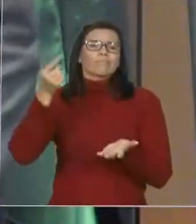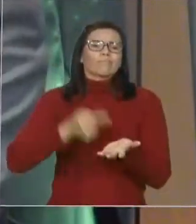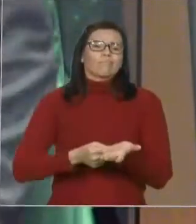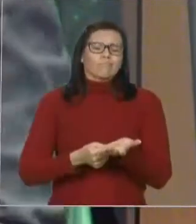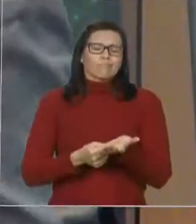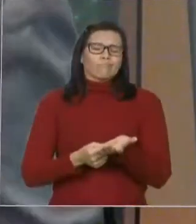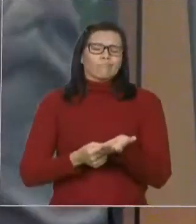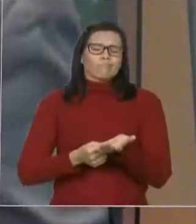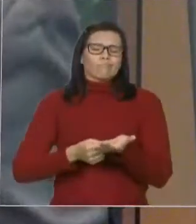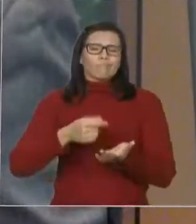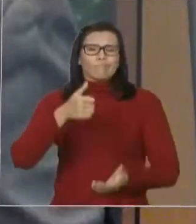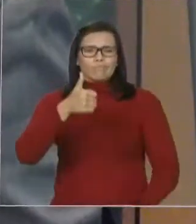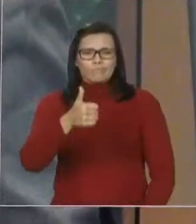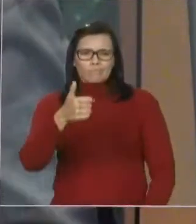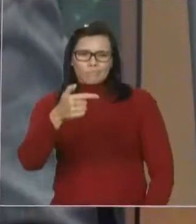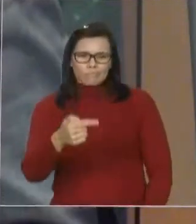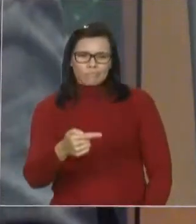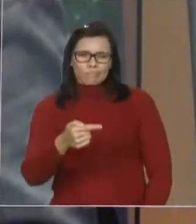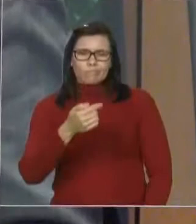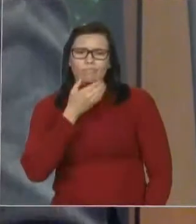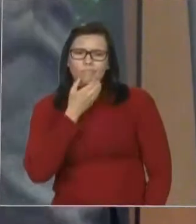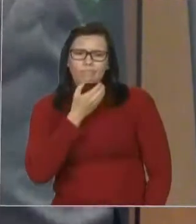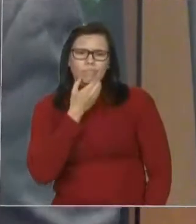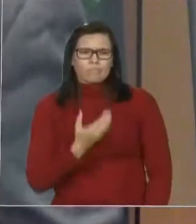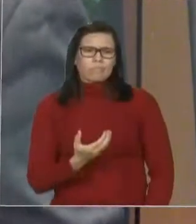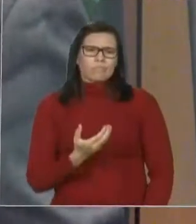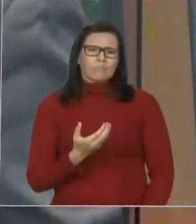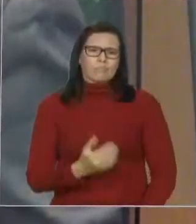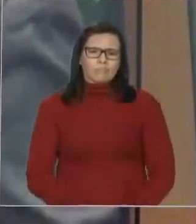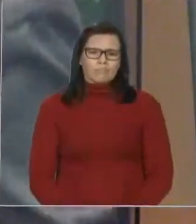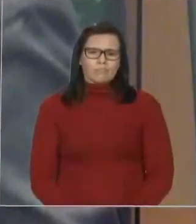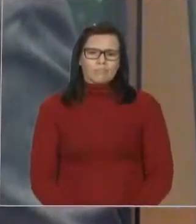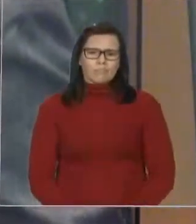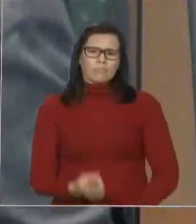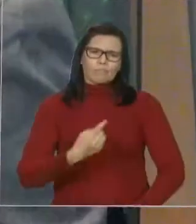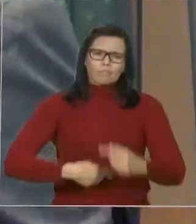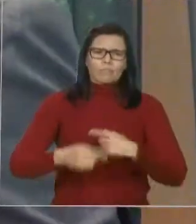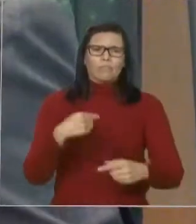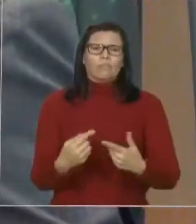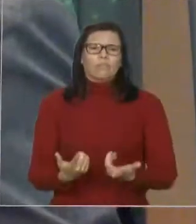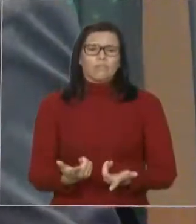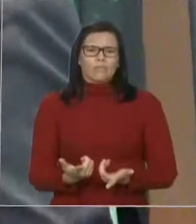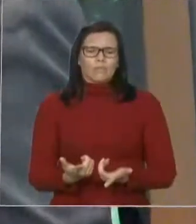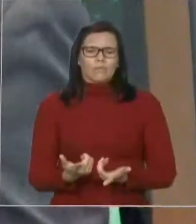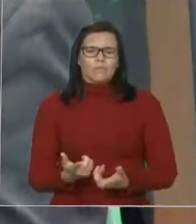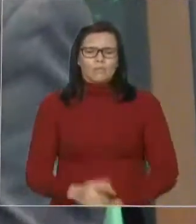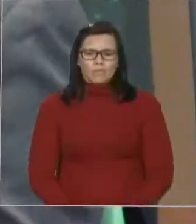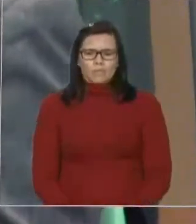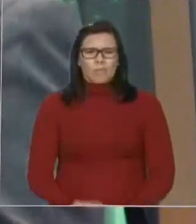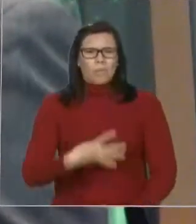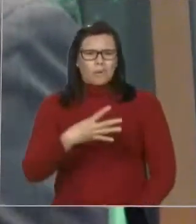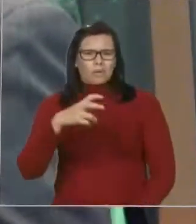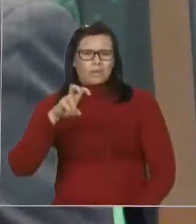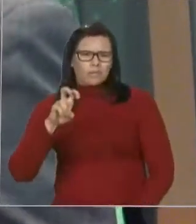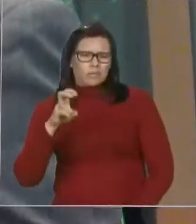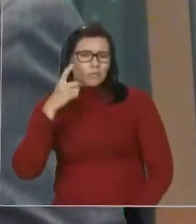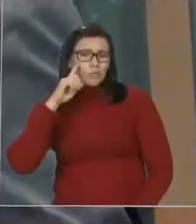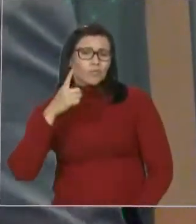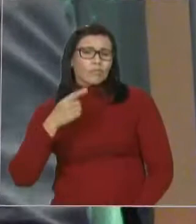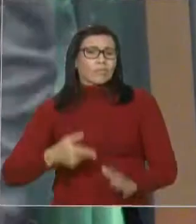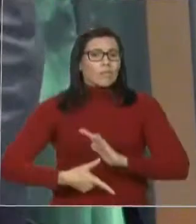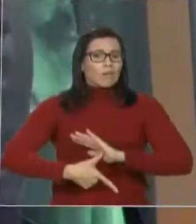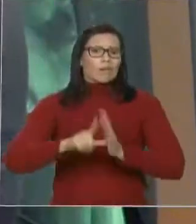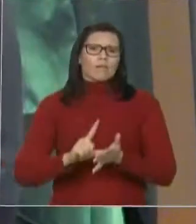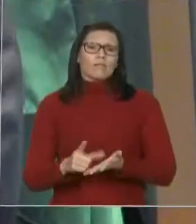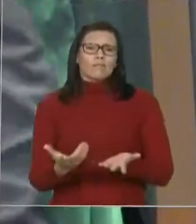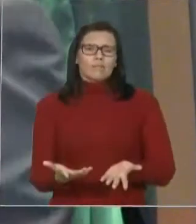Se o governador quisesse fazer alguma retificação, alguma alteração no edital, poderia ter feito a alteração,